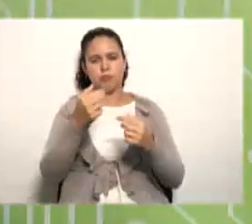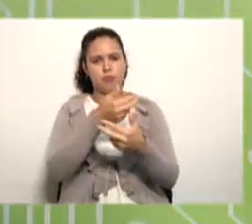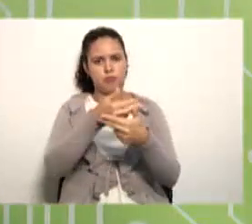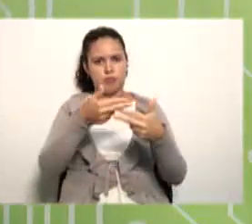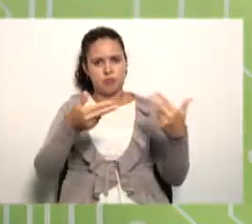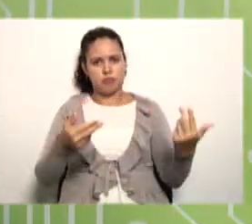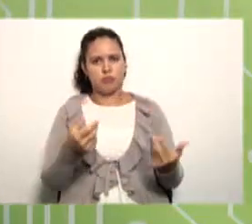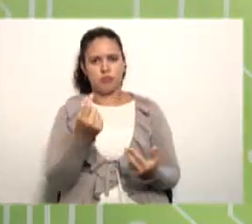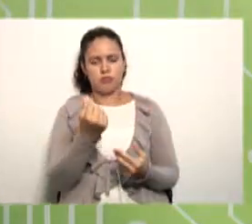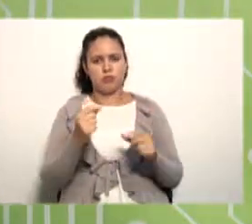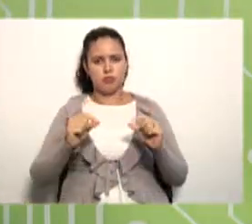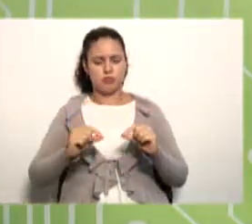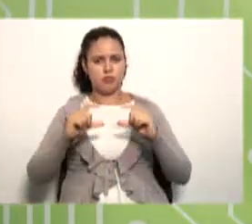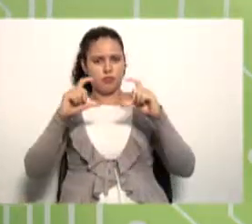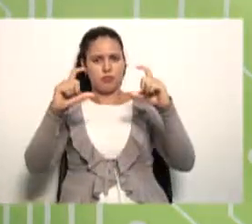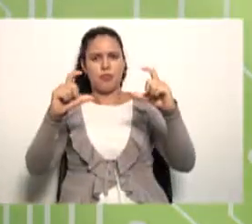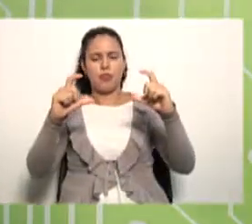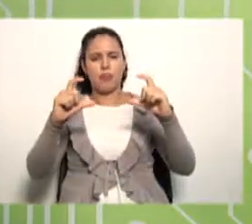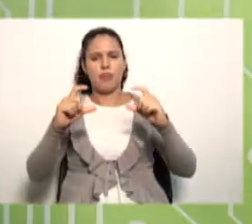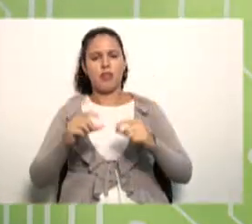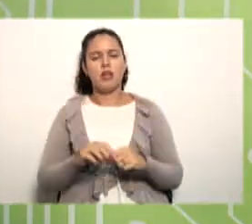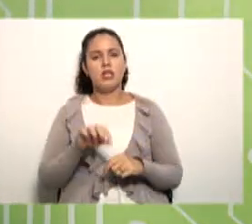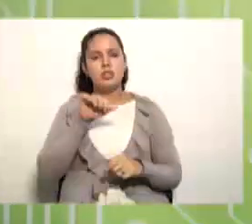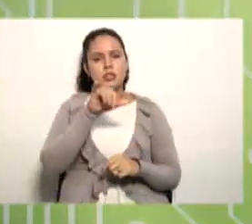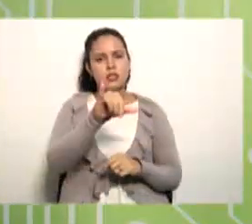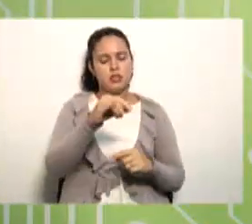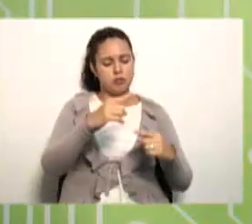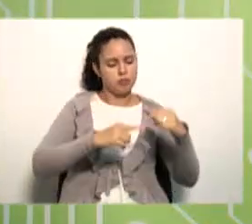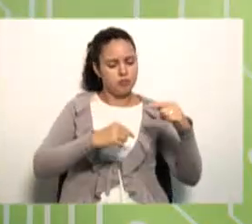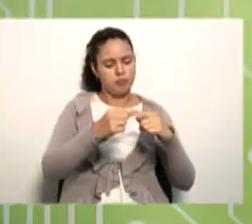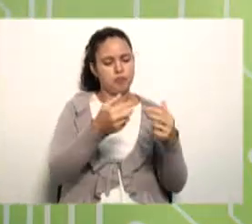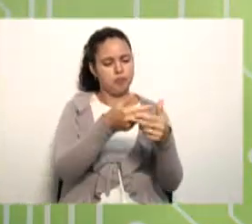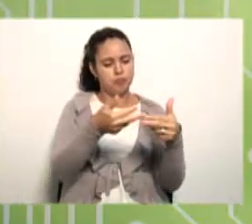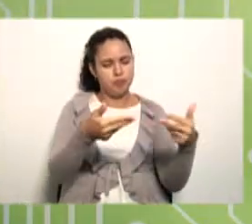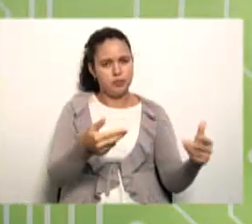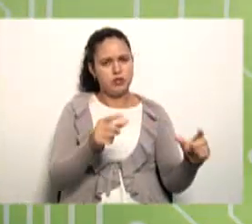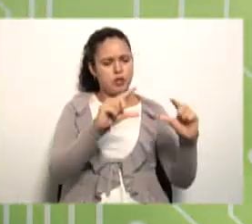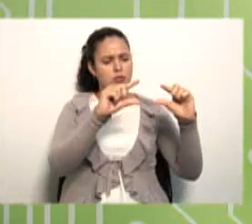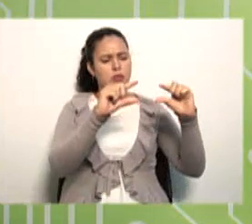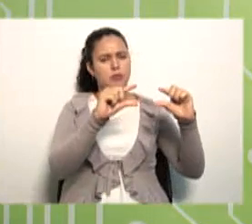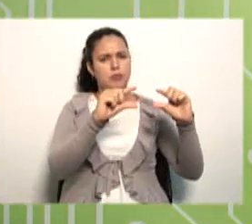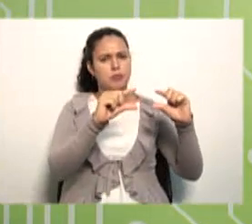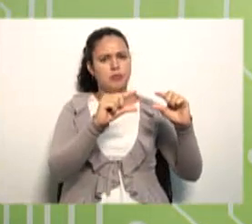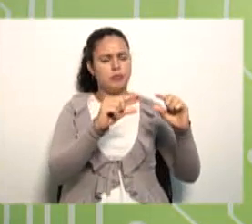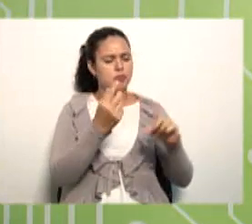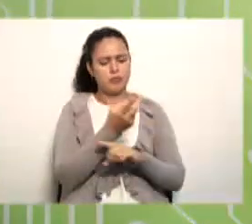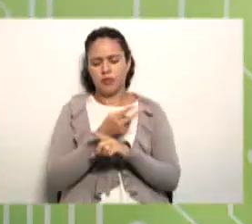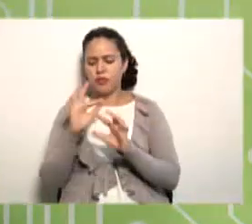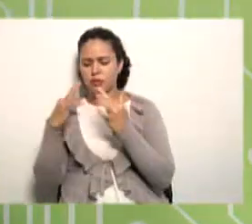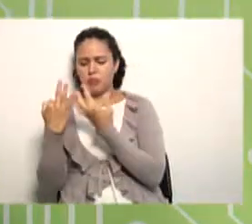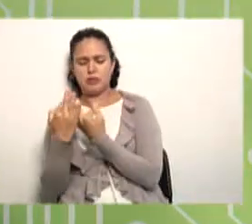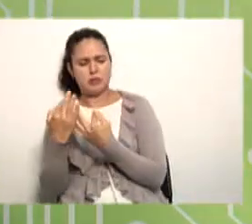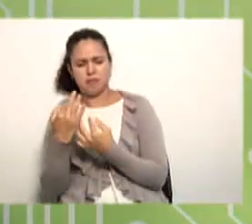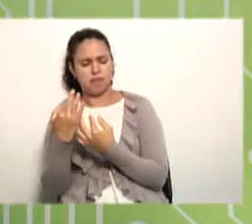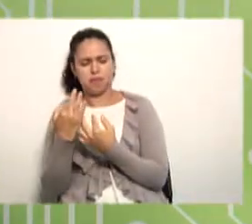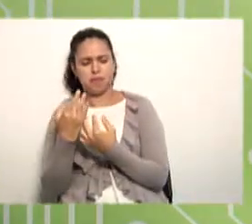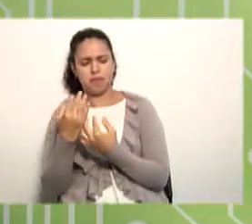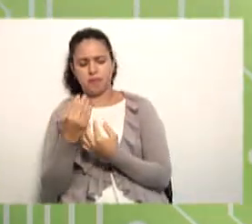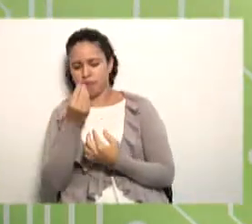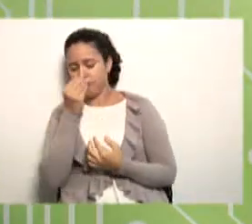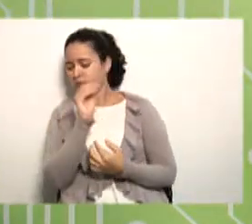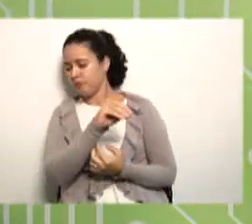preço. Pelo contrário, quando o produto é pouco procurado pelas famílias, ele tende a sobrar nas prateleiras, ele fica